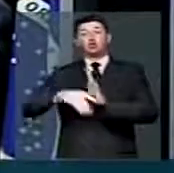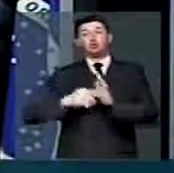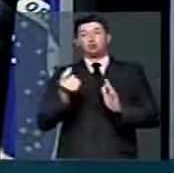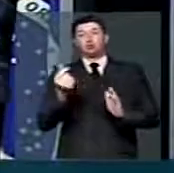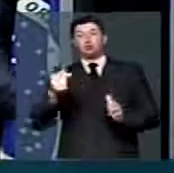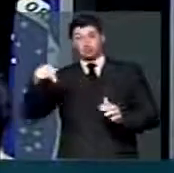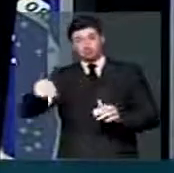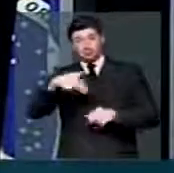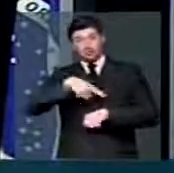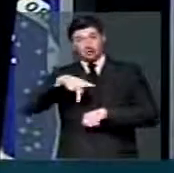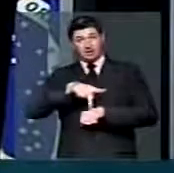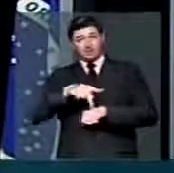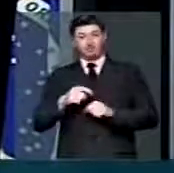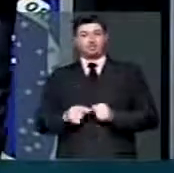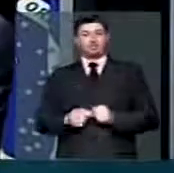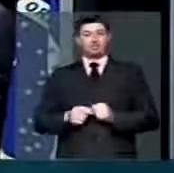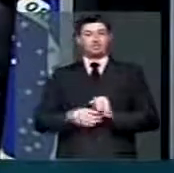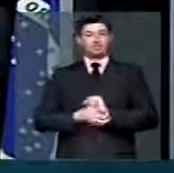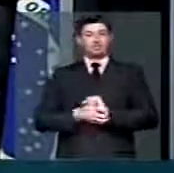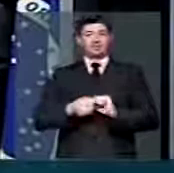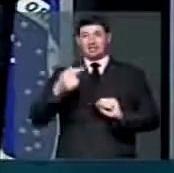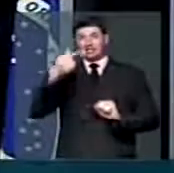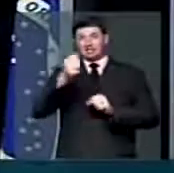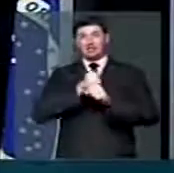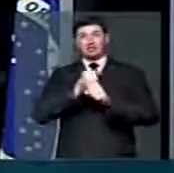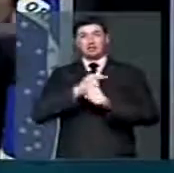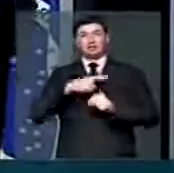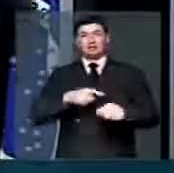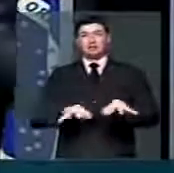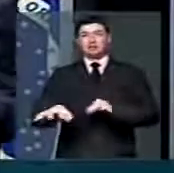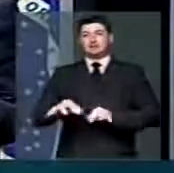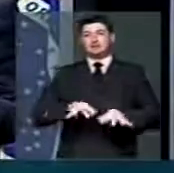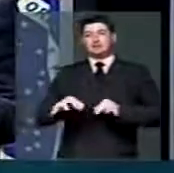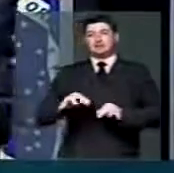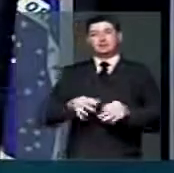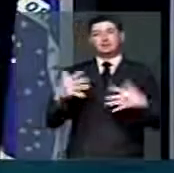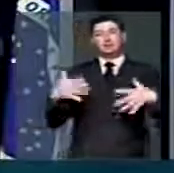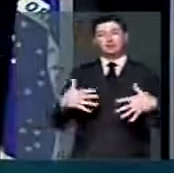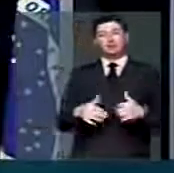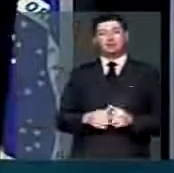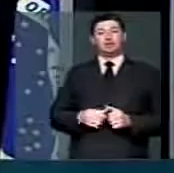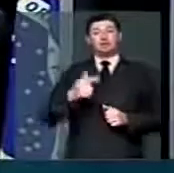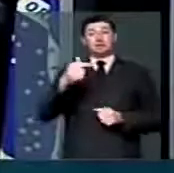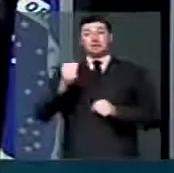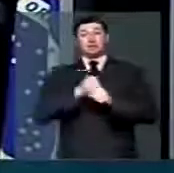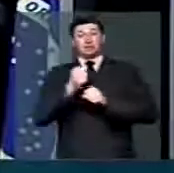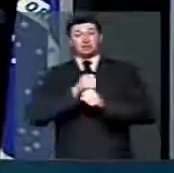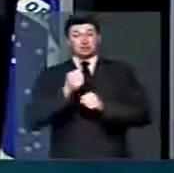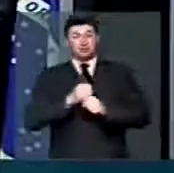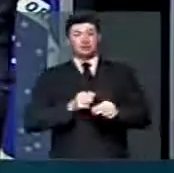desvio nesse país, que passou 7 anos se preparando,